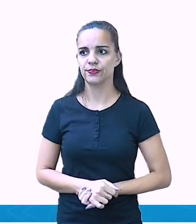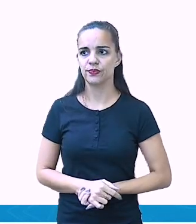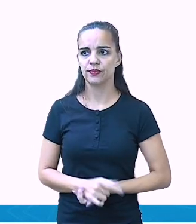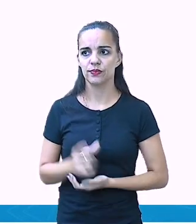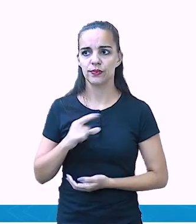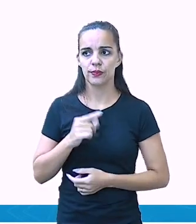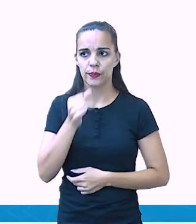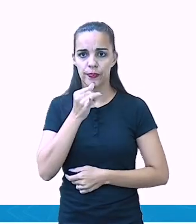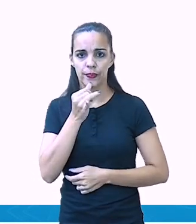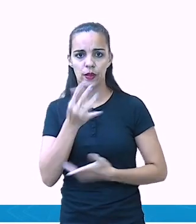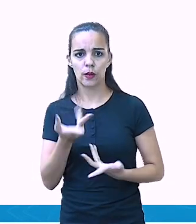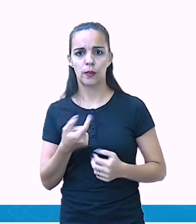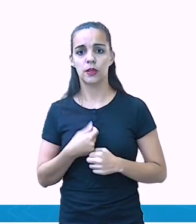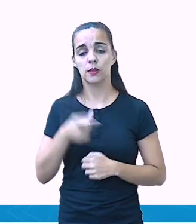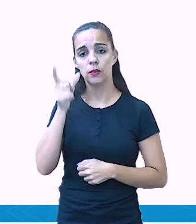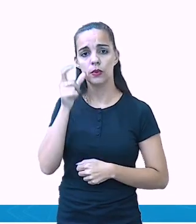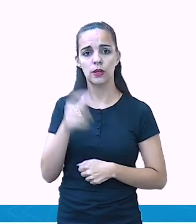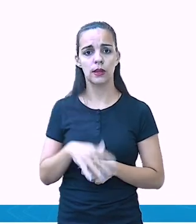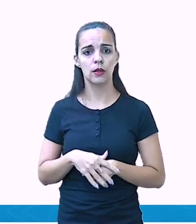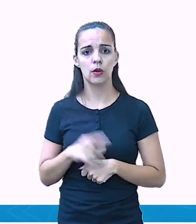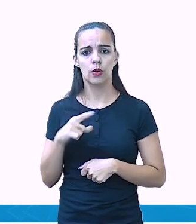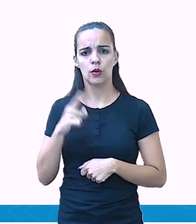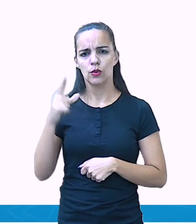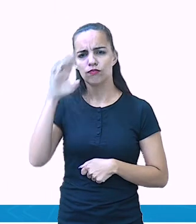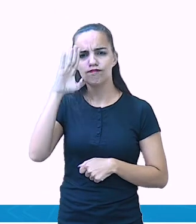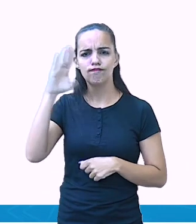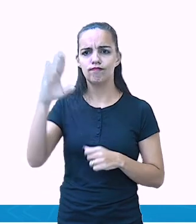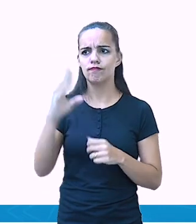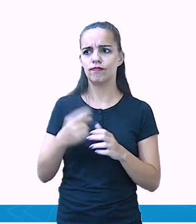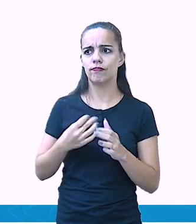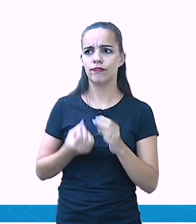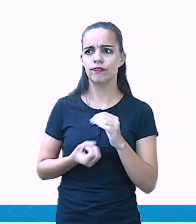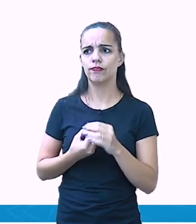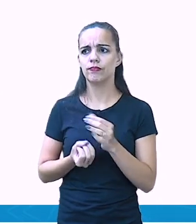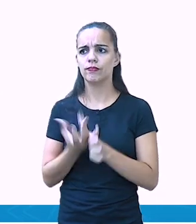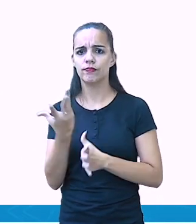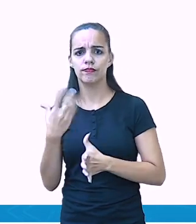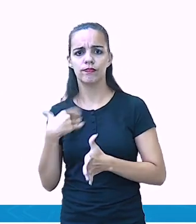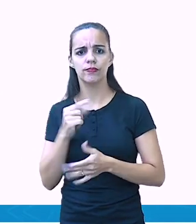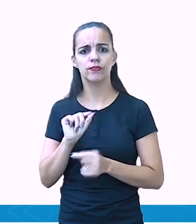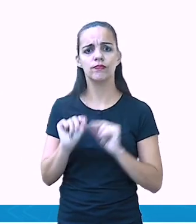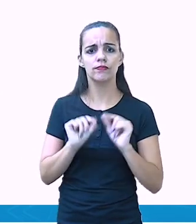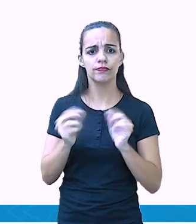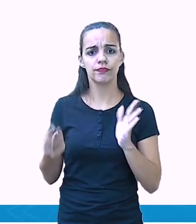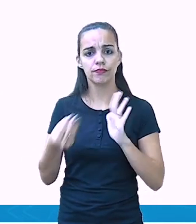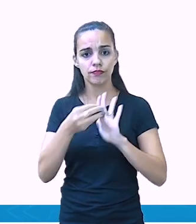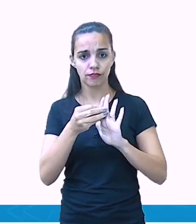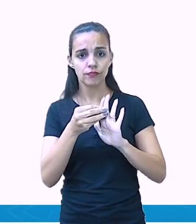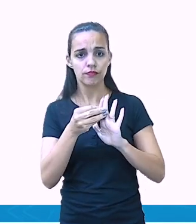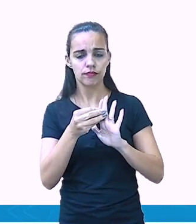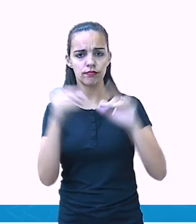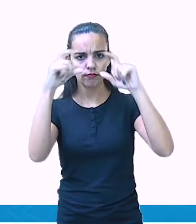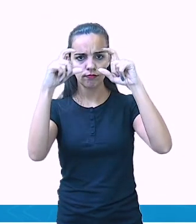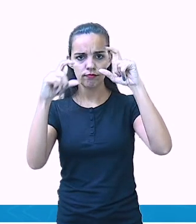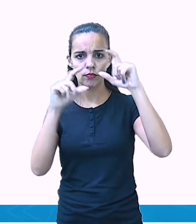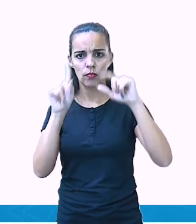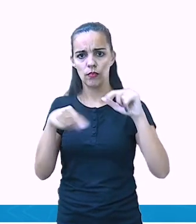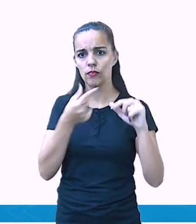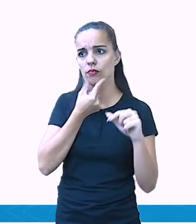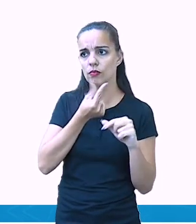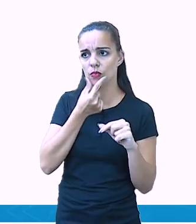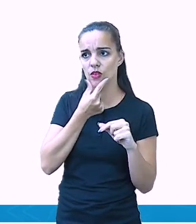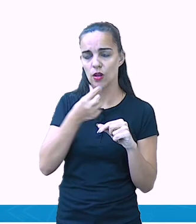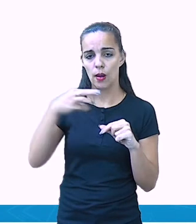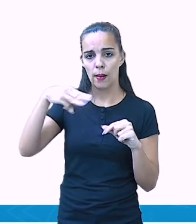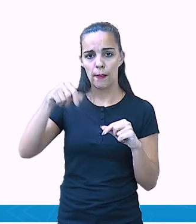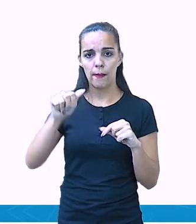na criação da publicação das tirinhas foi o Maurício de Souza, como eu falei, que começou publicando a tirinha do cãozinho Bidu. Quem aí já ouviu